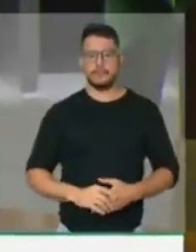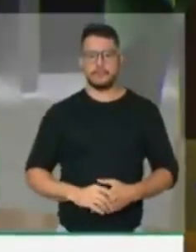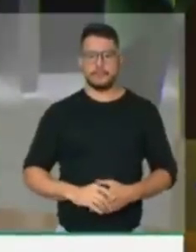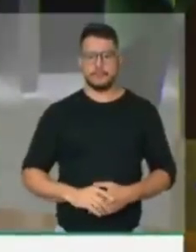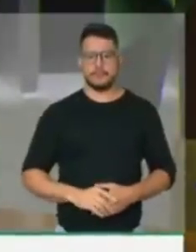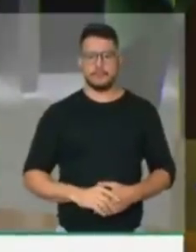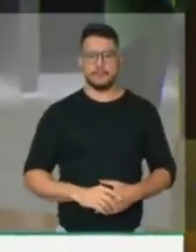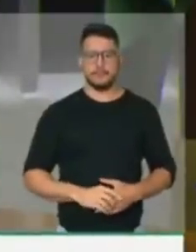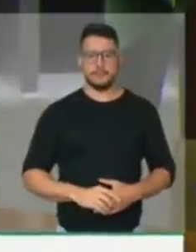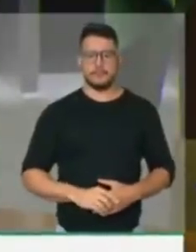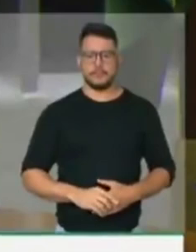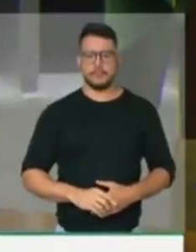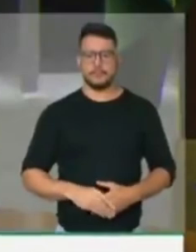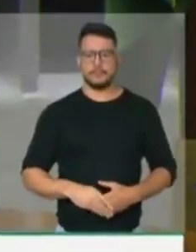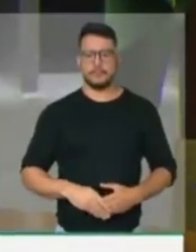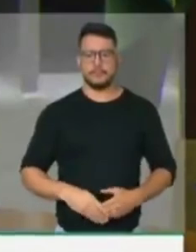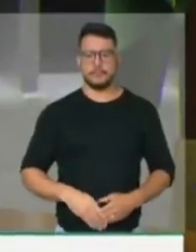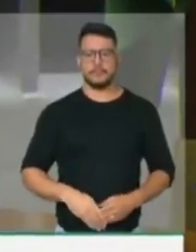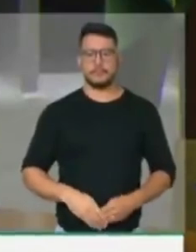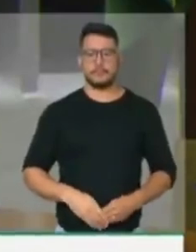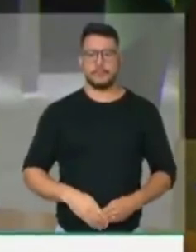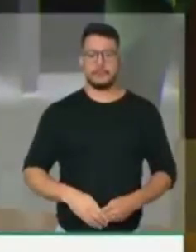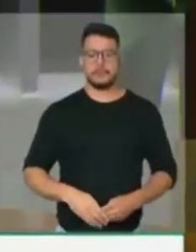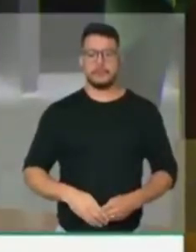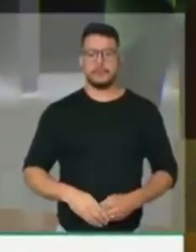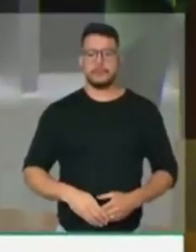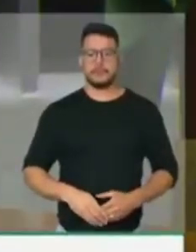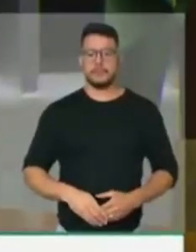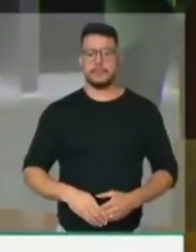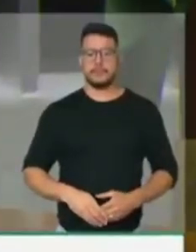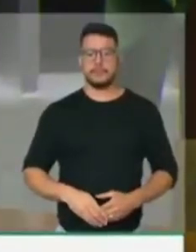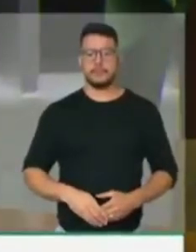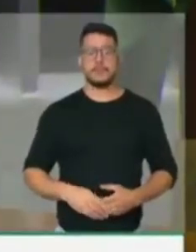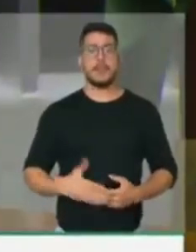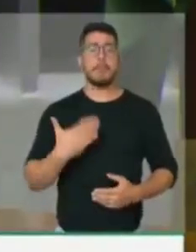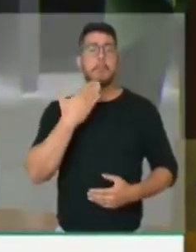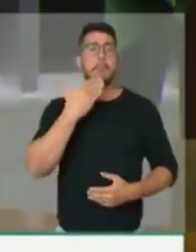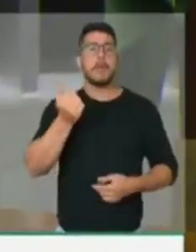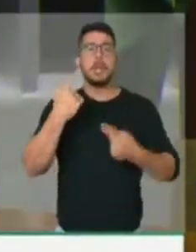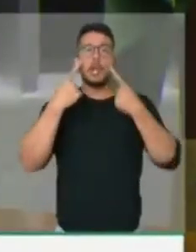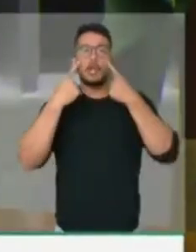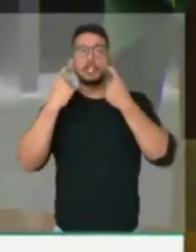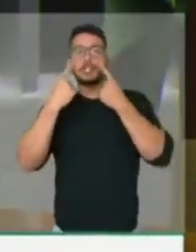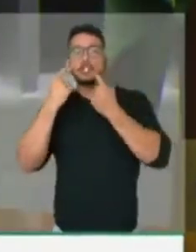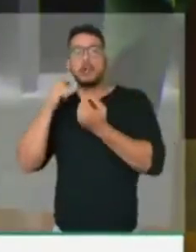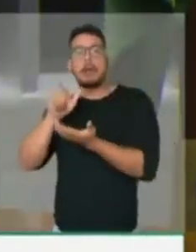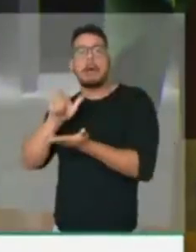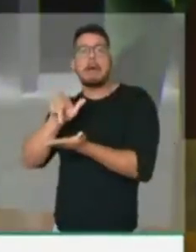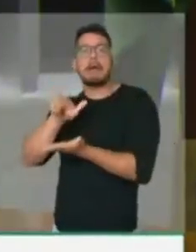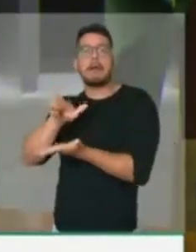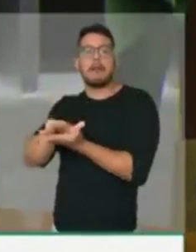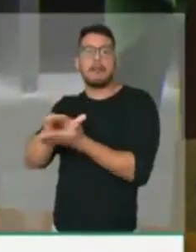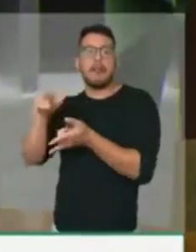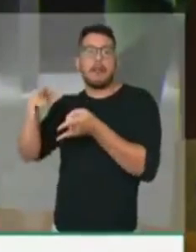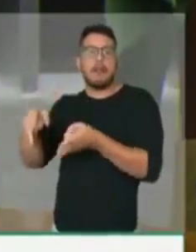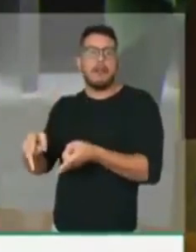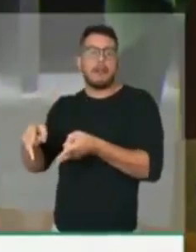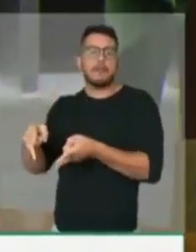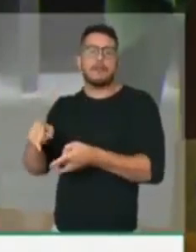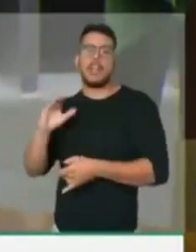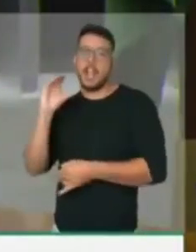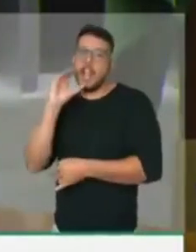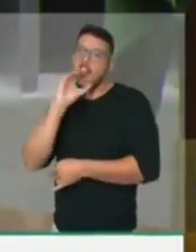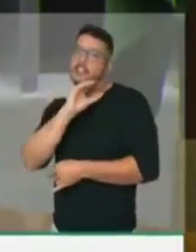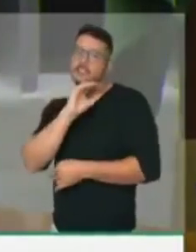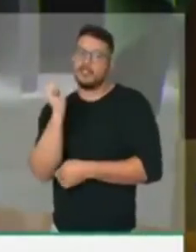olhar ali para tentar responder, melhor chorar na cama, que é lugar quente, do que aqui no plenário. Quero só dizer o seguinte, presidente, quero repetir